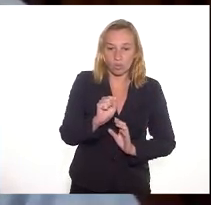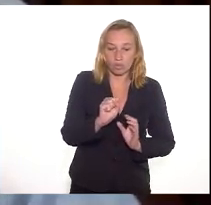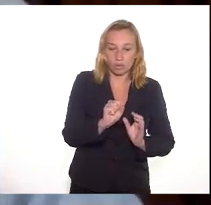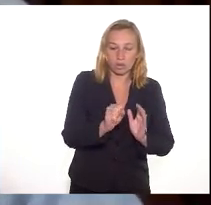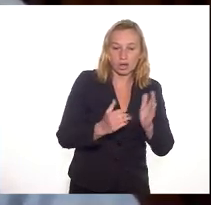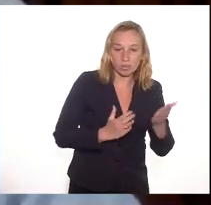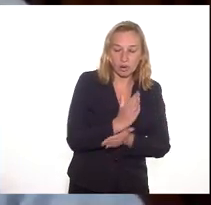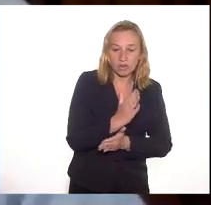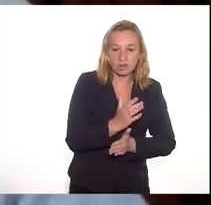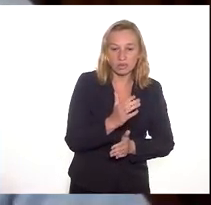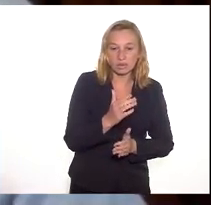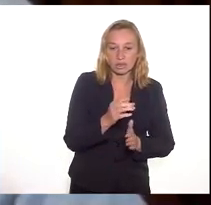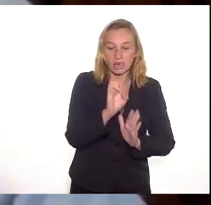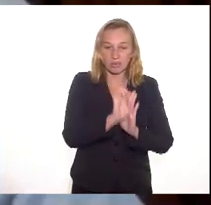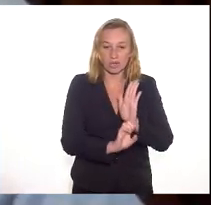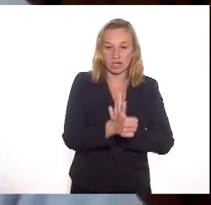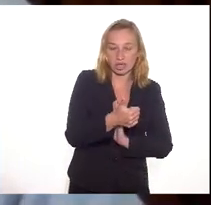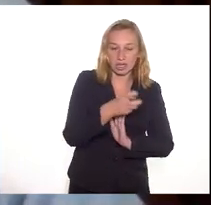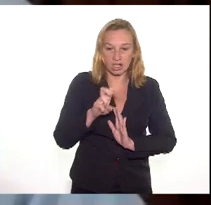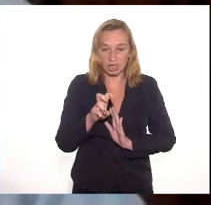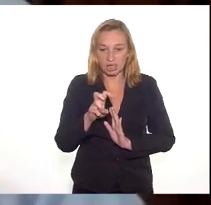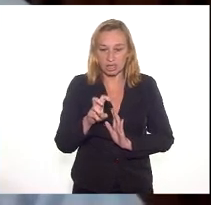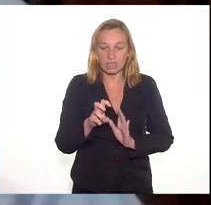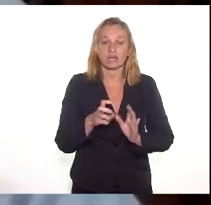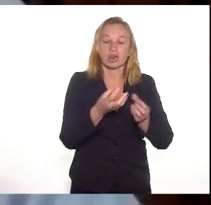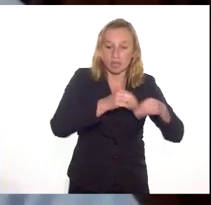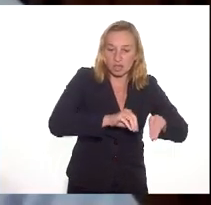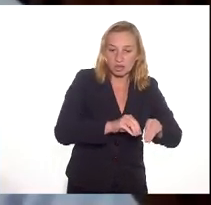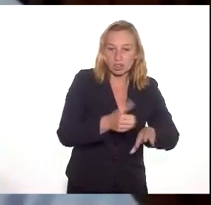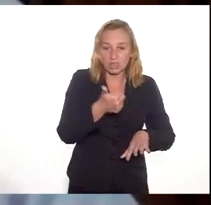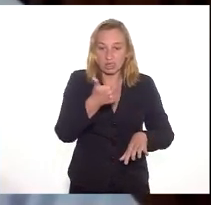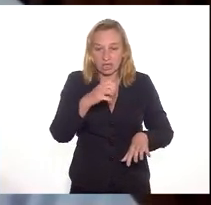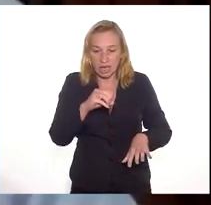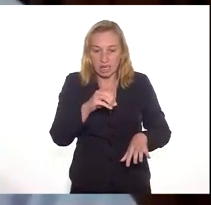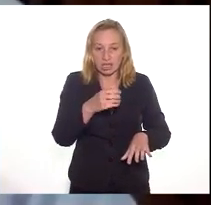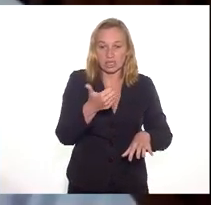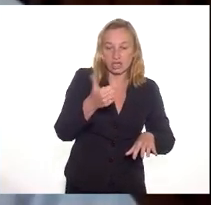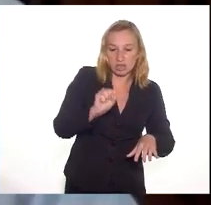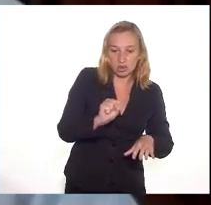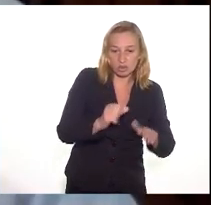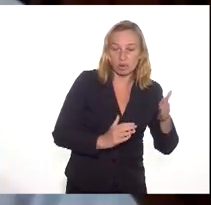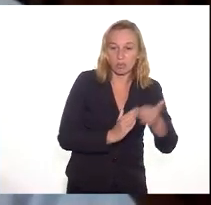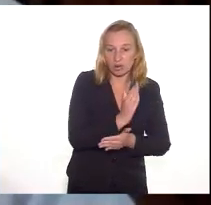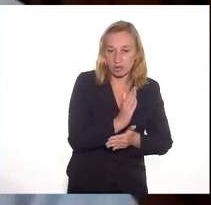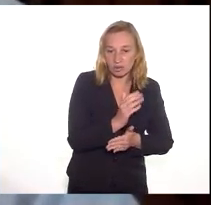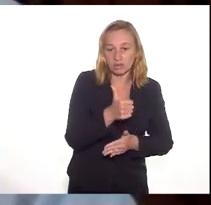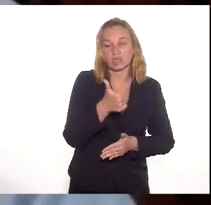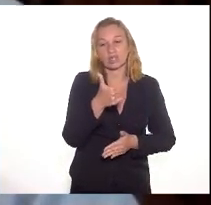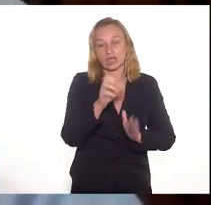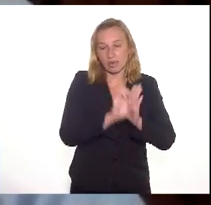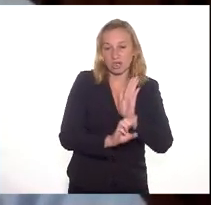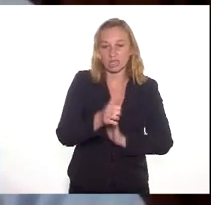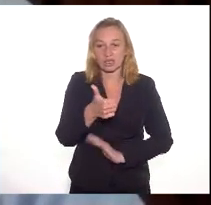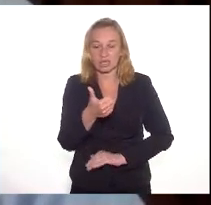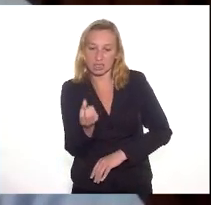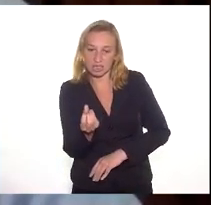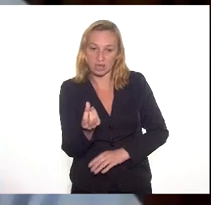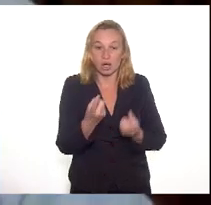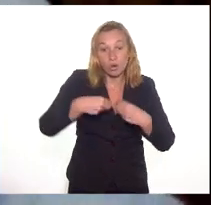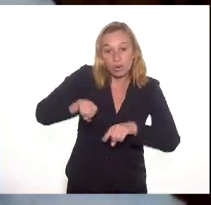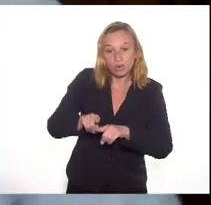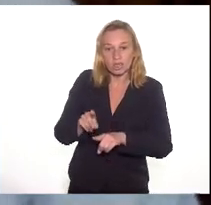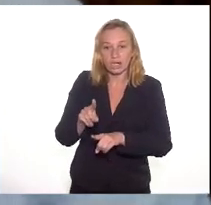aprovação da emenda 15. Pela prejudicabilidade das emendas 10 e 18, pela aprovação da emenda 16,